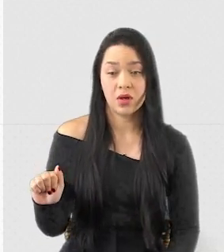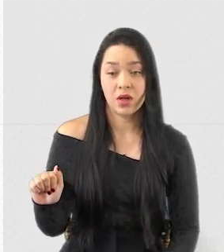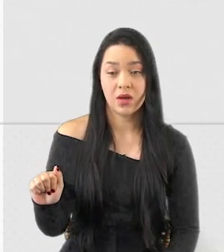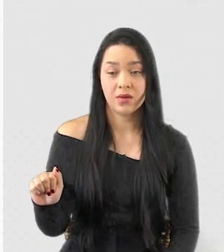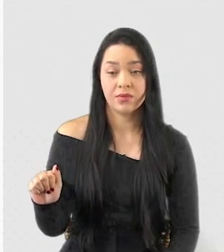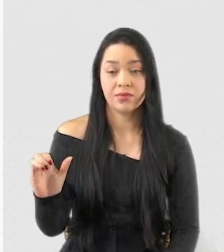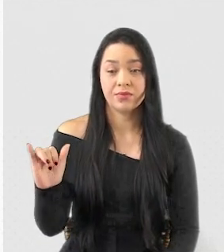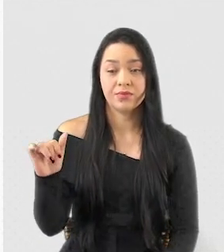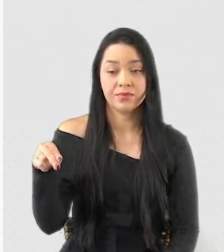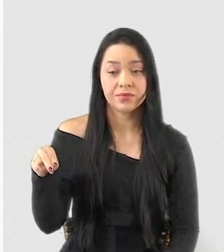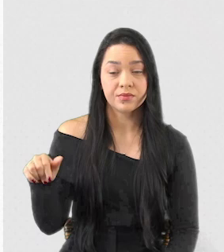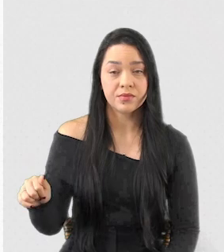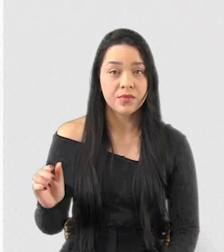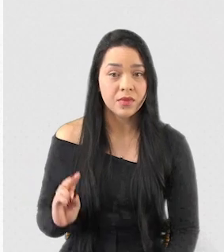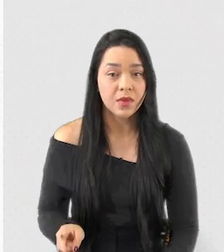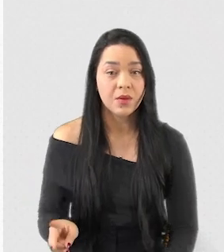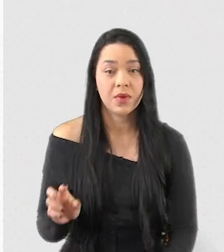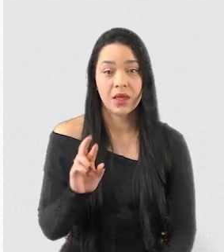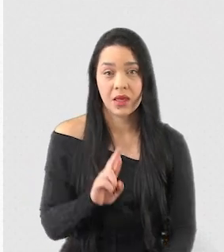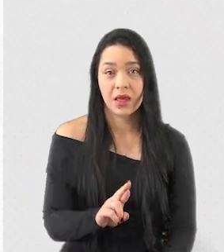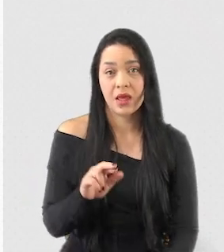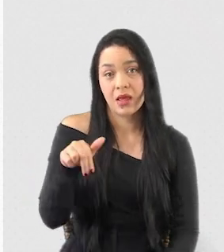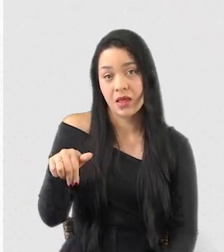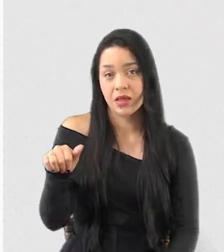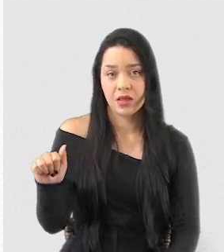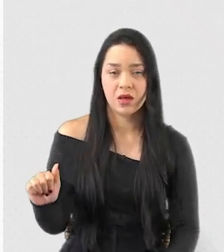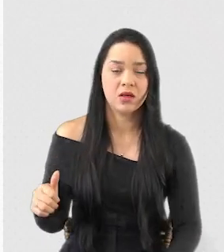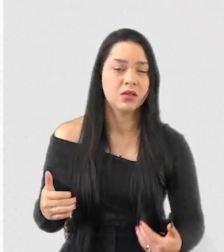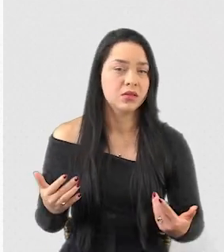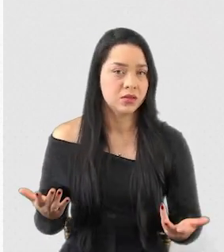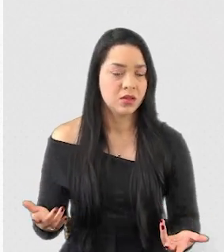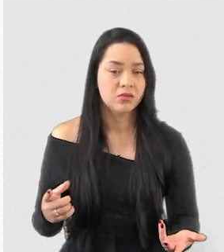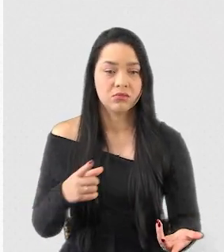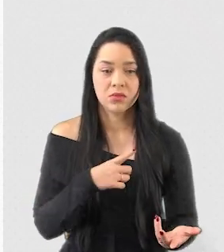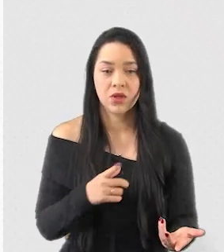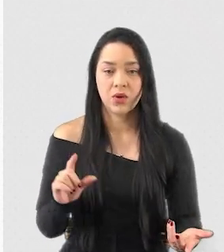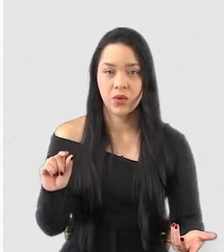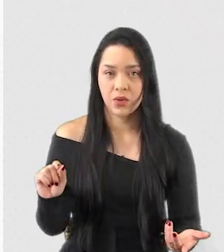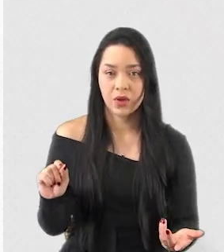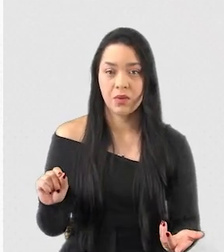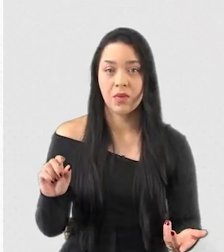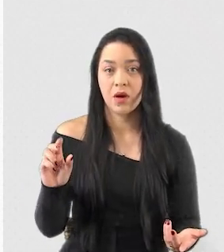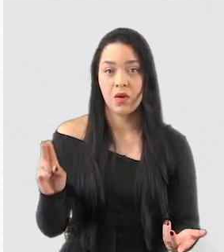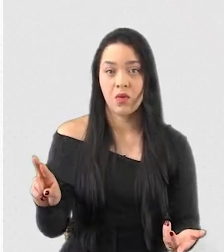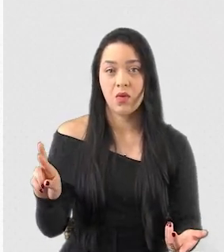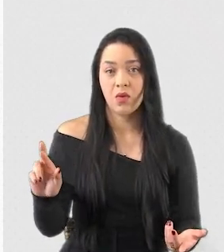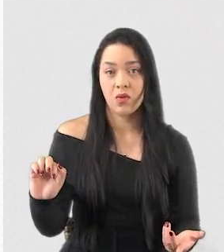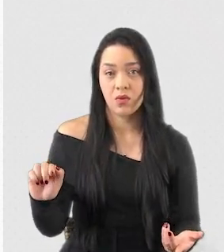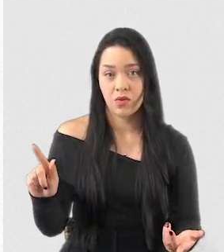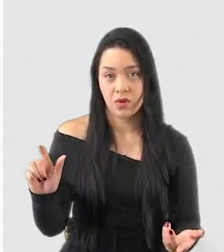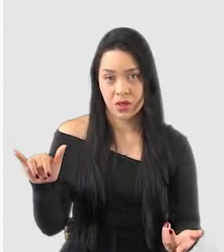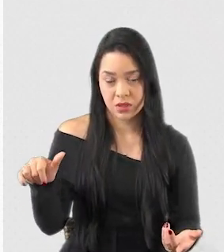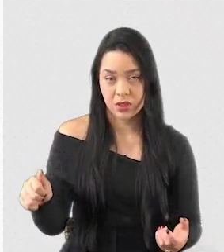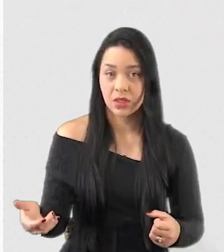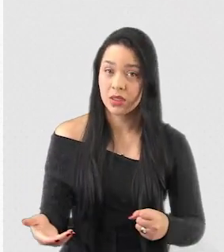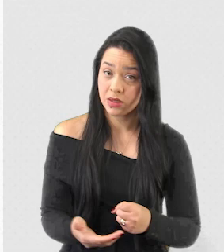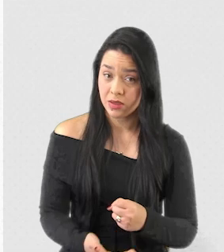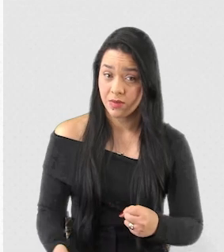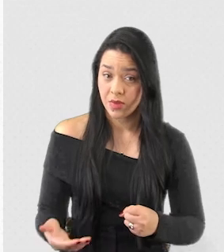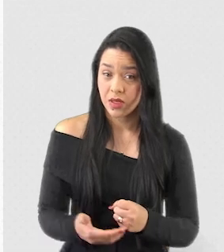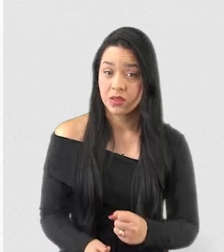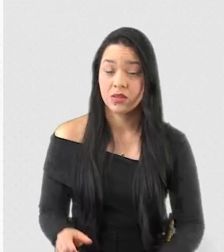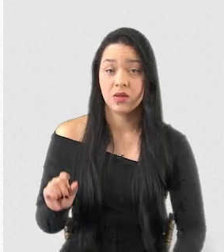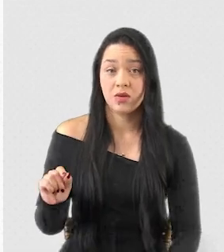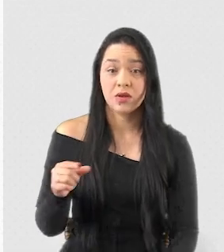gente sempre fala de RNA. Então, toda vez que eu tiver uma uracila como base nitrogenada,